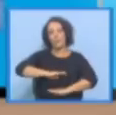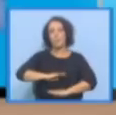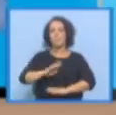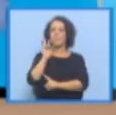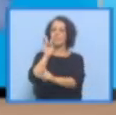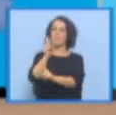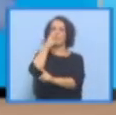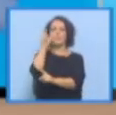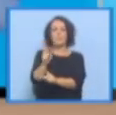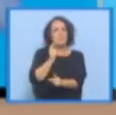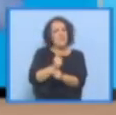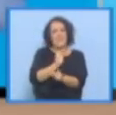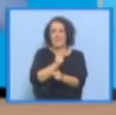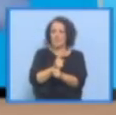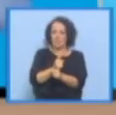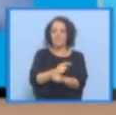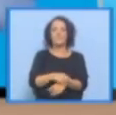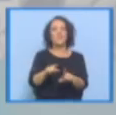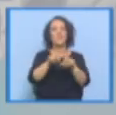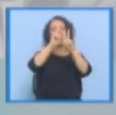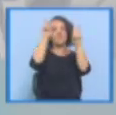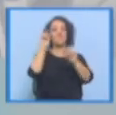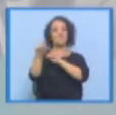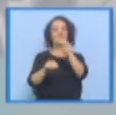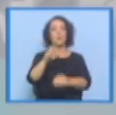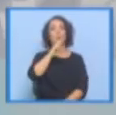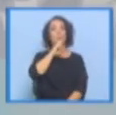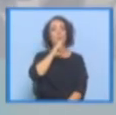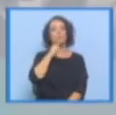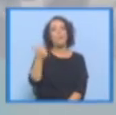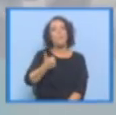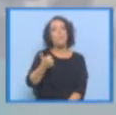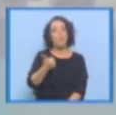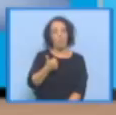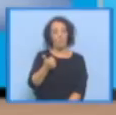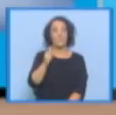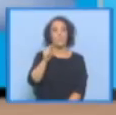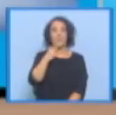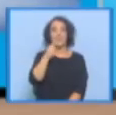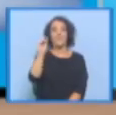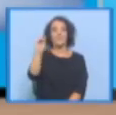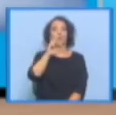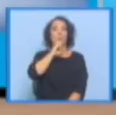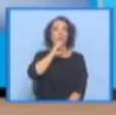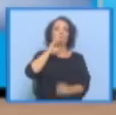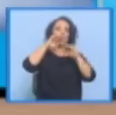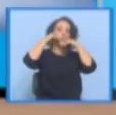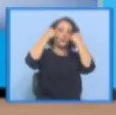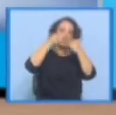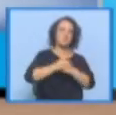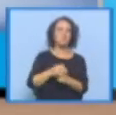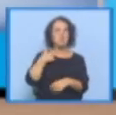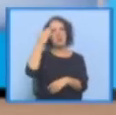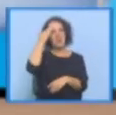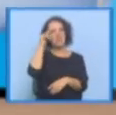pessoa, sim. O Bispo da Bondade, como é conhecido. A Bondade, sim. E também já lhe chamam o Bispo do Sorriso, e bem. Eu até, acho que foi